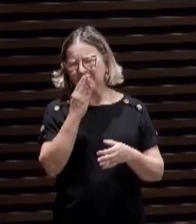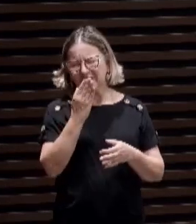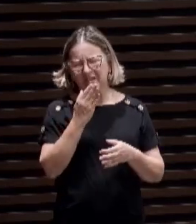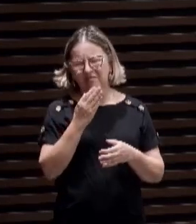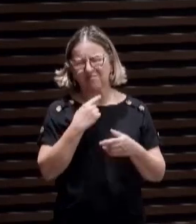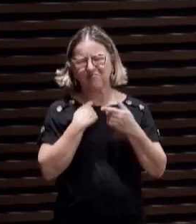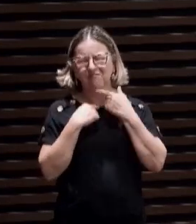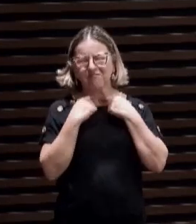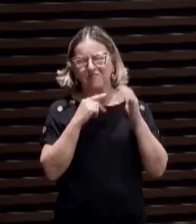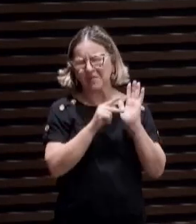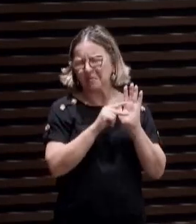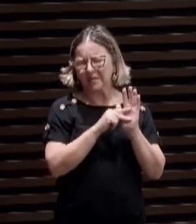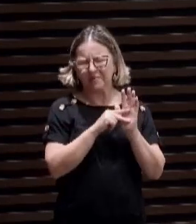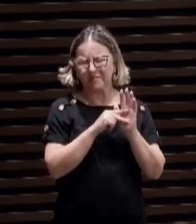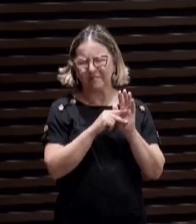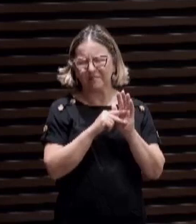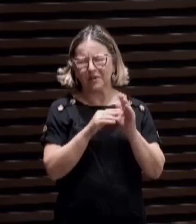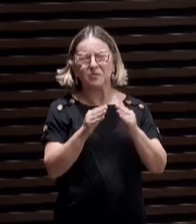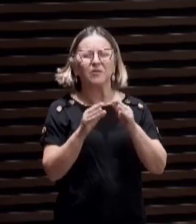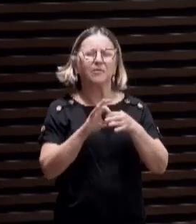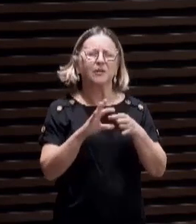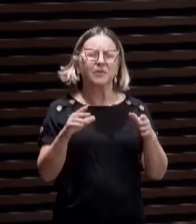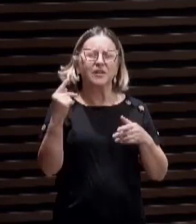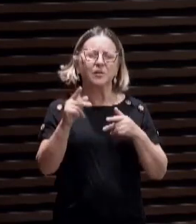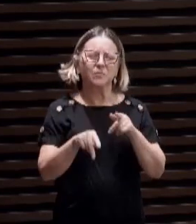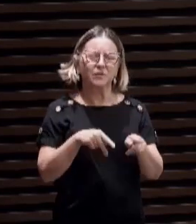Não permita, Senhor, que o Teu povo